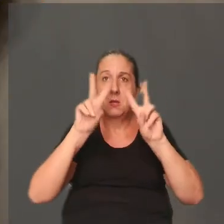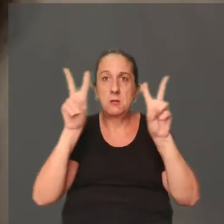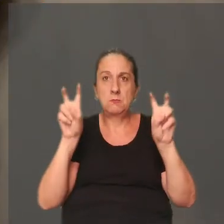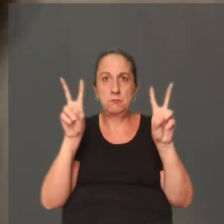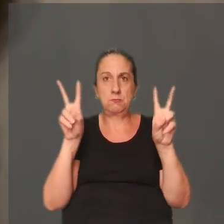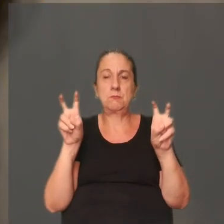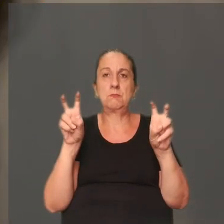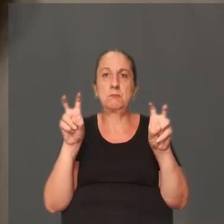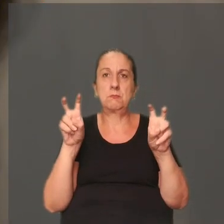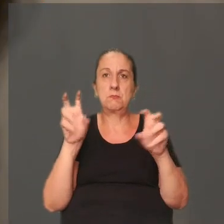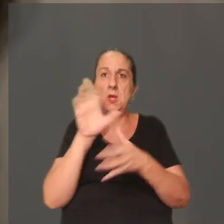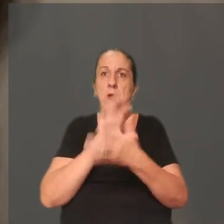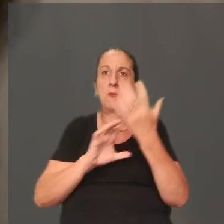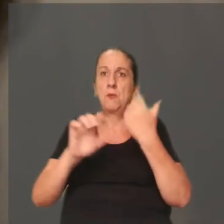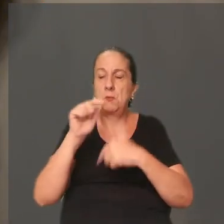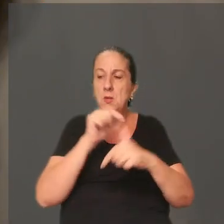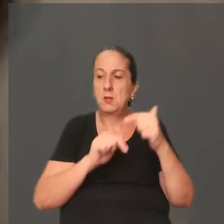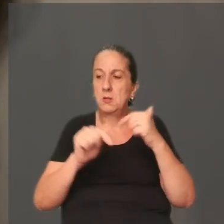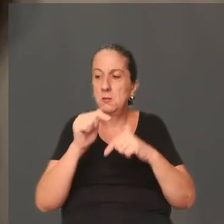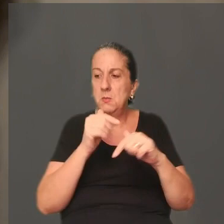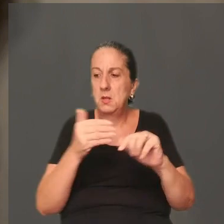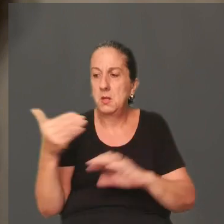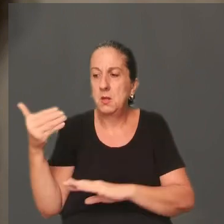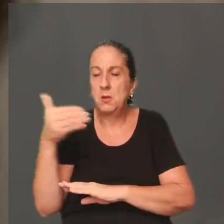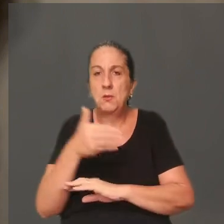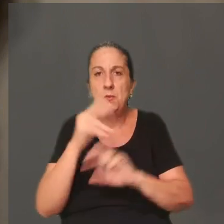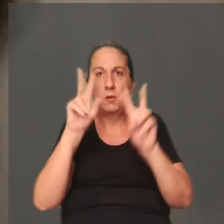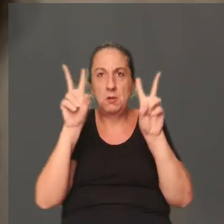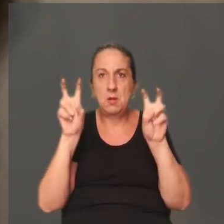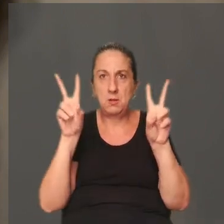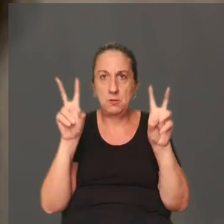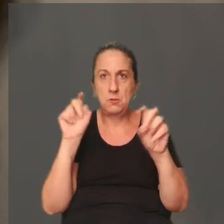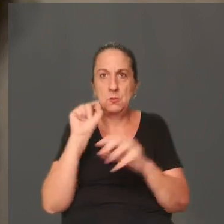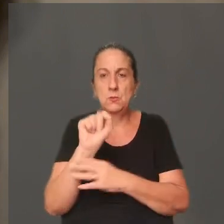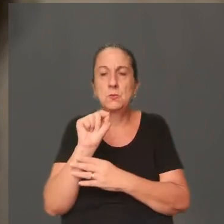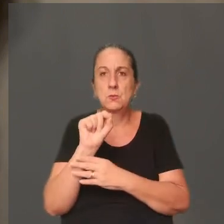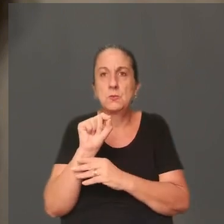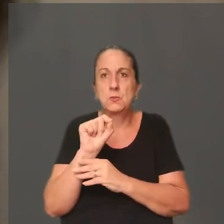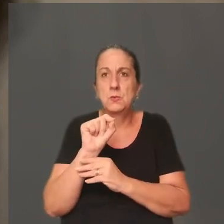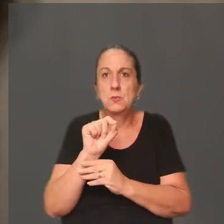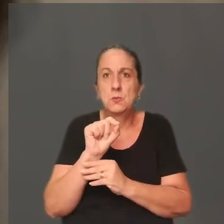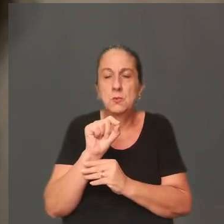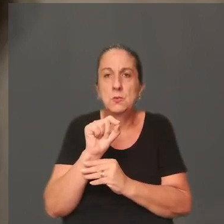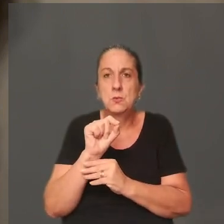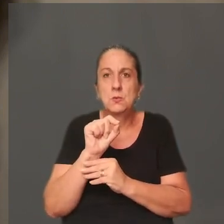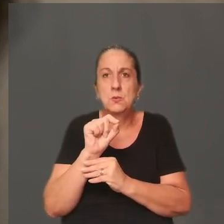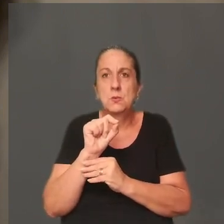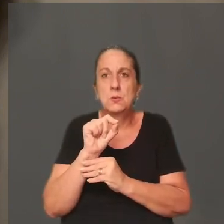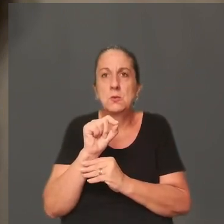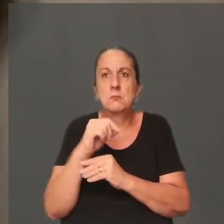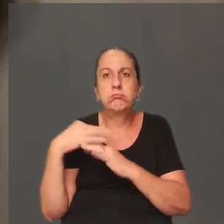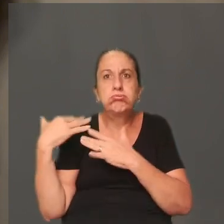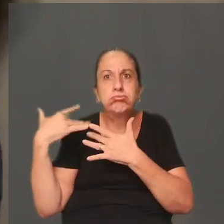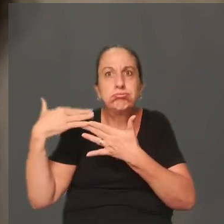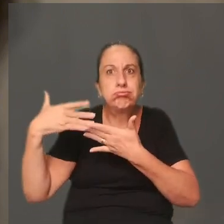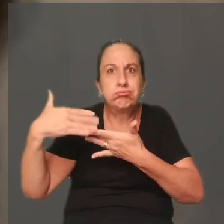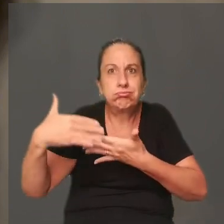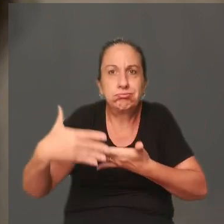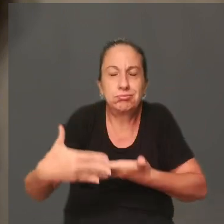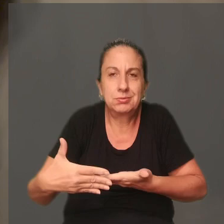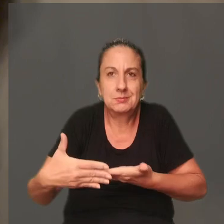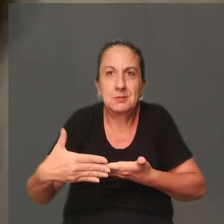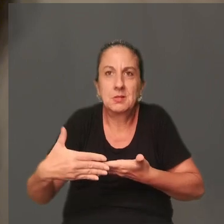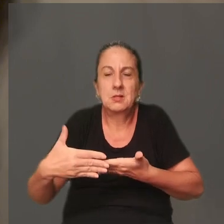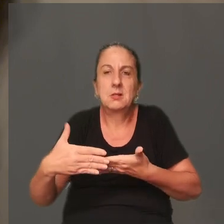debates sobre a reforma trabalhista, veio um assunto que vem assim como uma